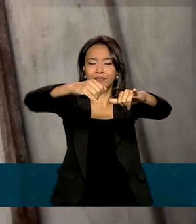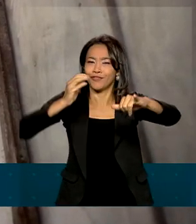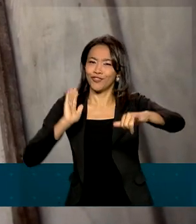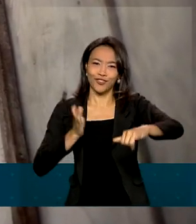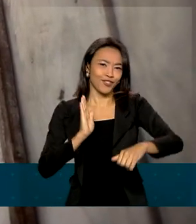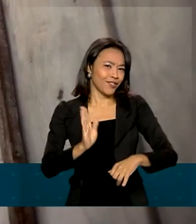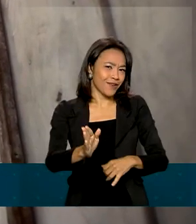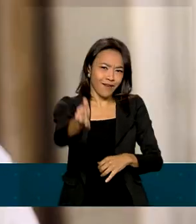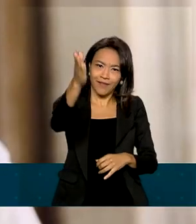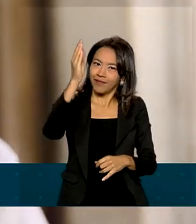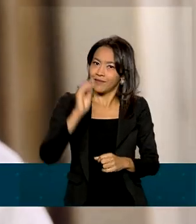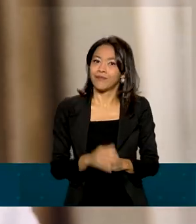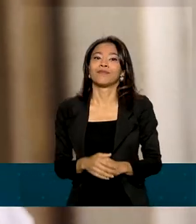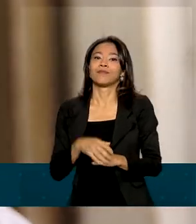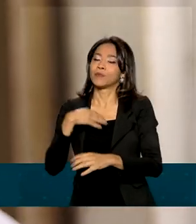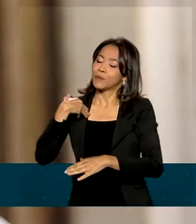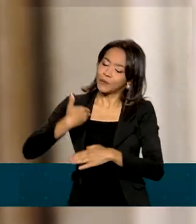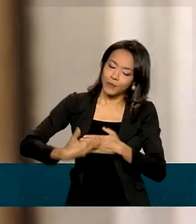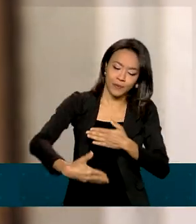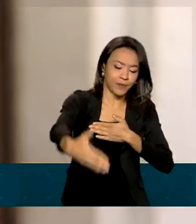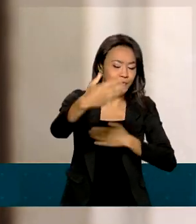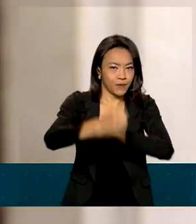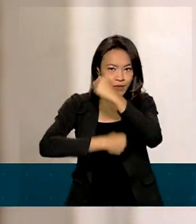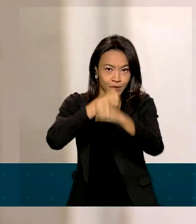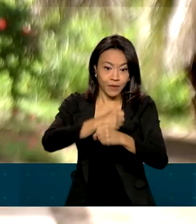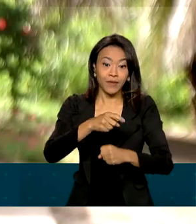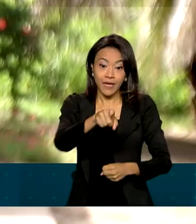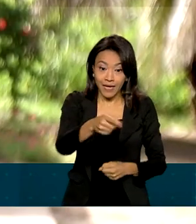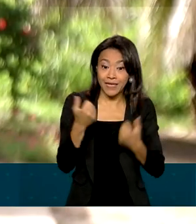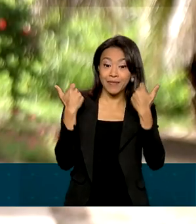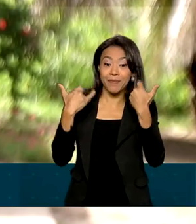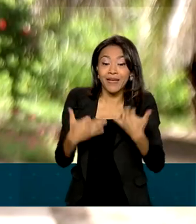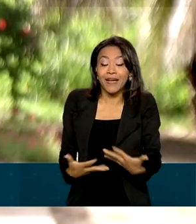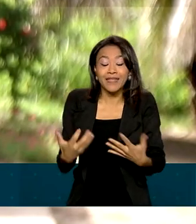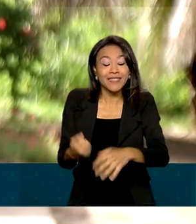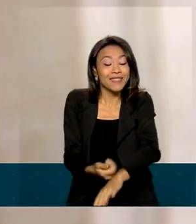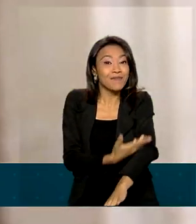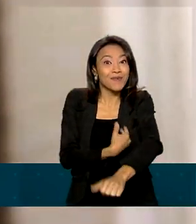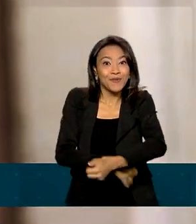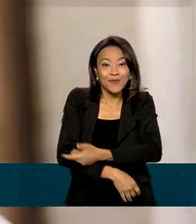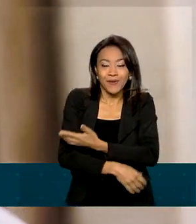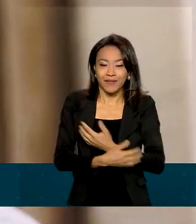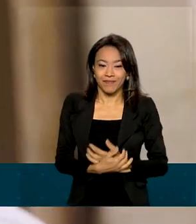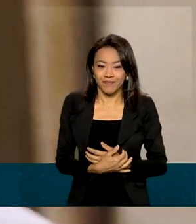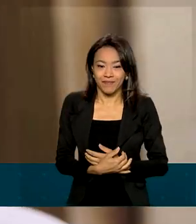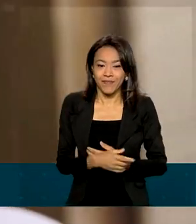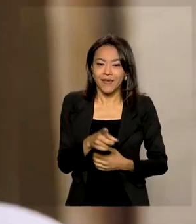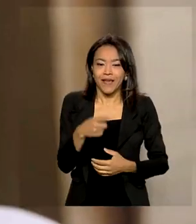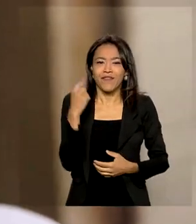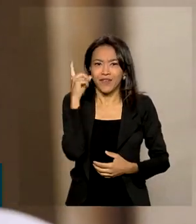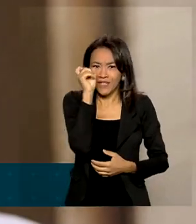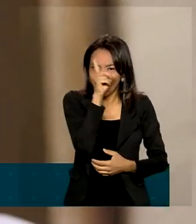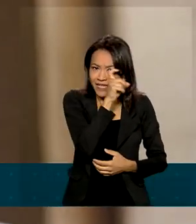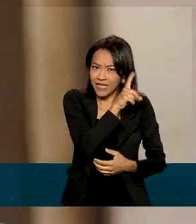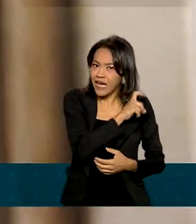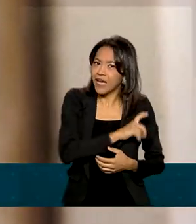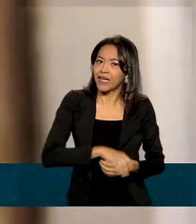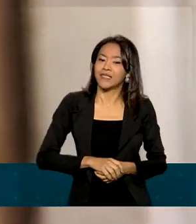o ano inteiro ao falar da nova realidade João se emociona quando fica